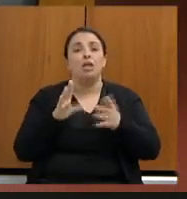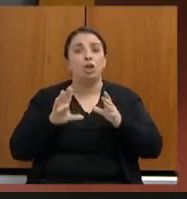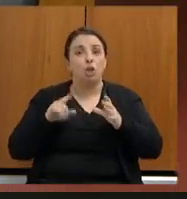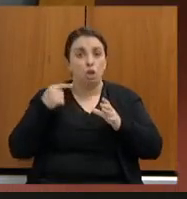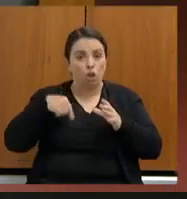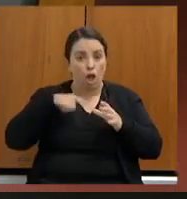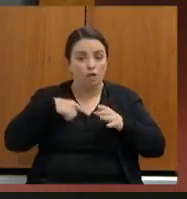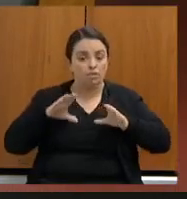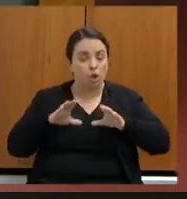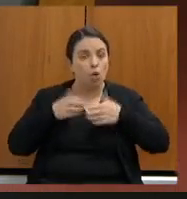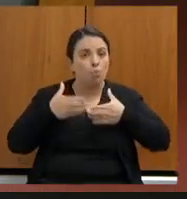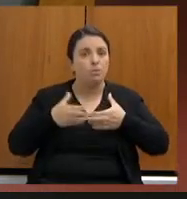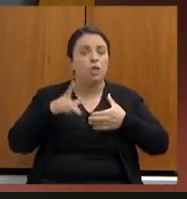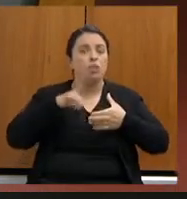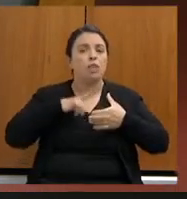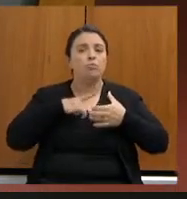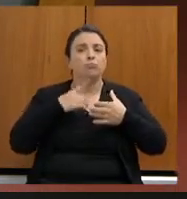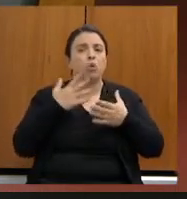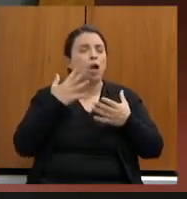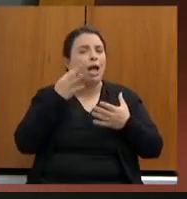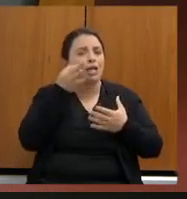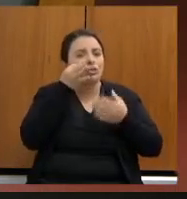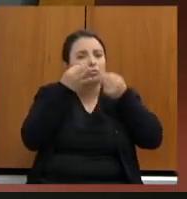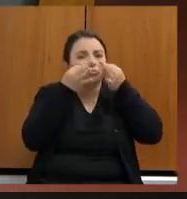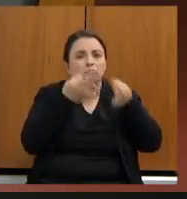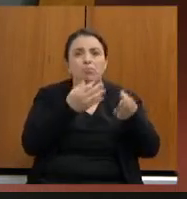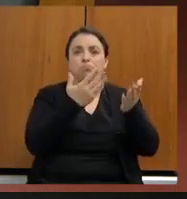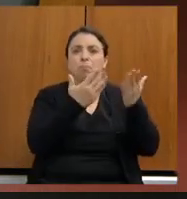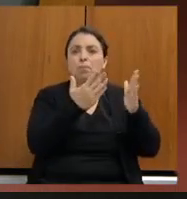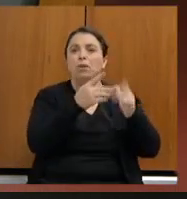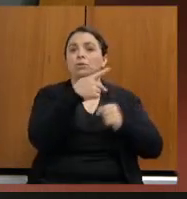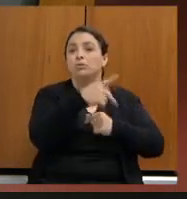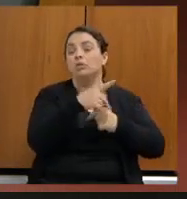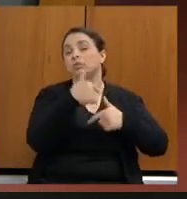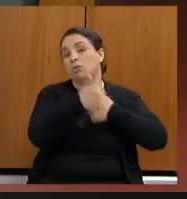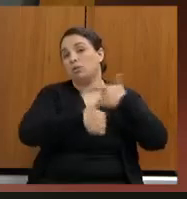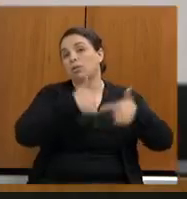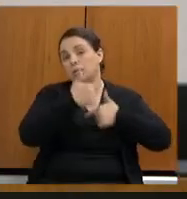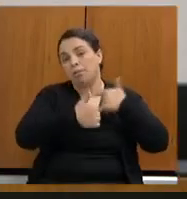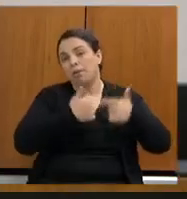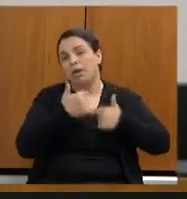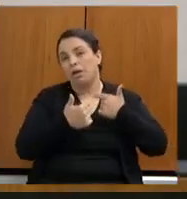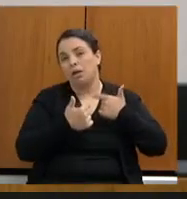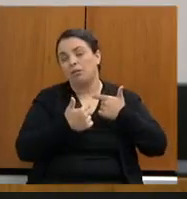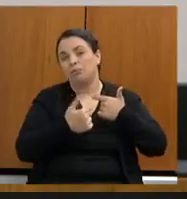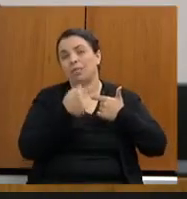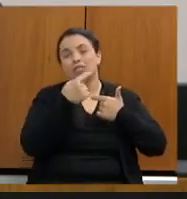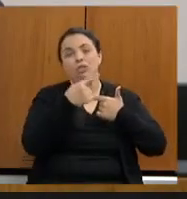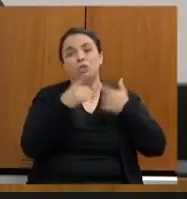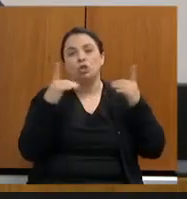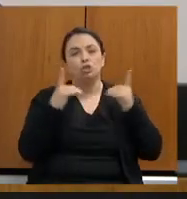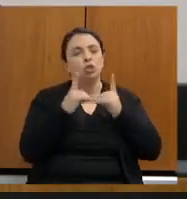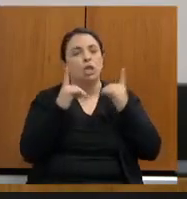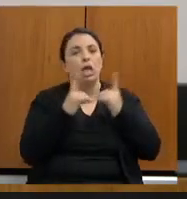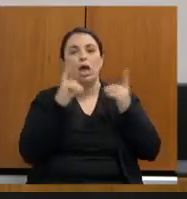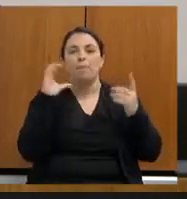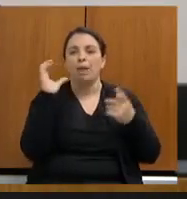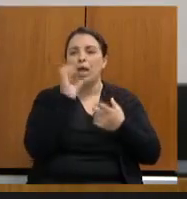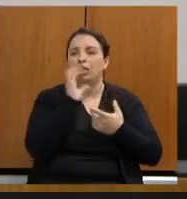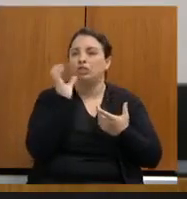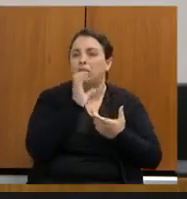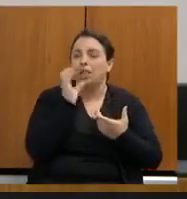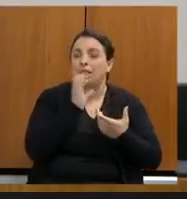comissão tem pela pela pelo trabalho do Senhor pelo trabalho do Senhor pela pelo dinamismo pela agilidade